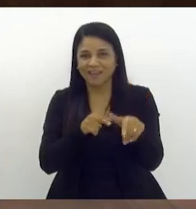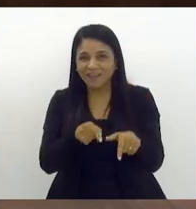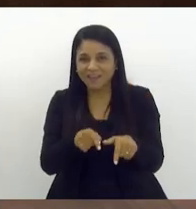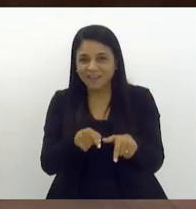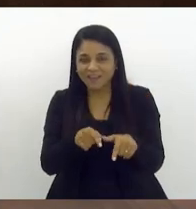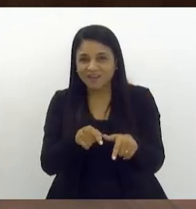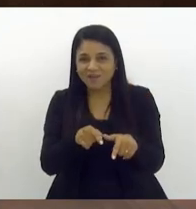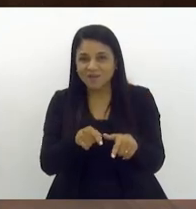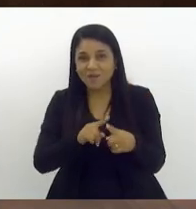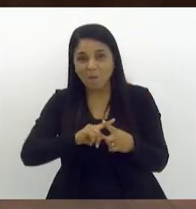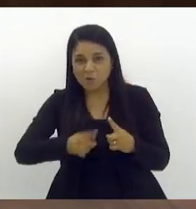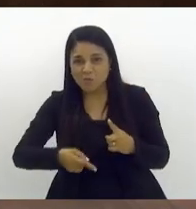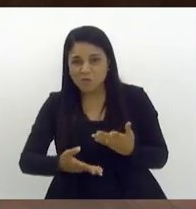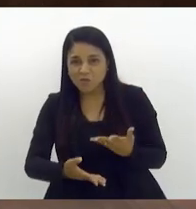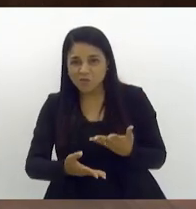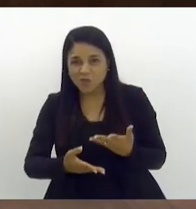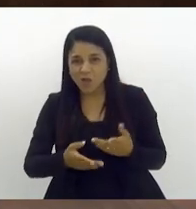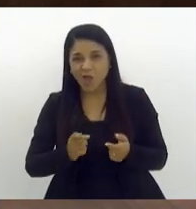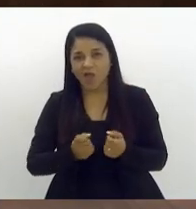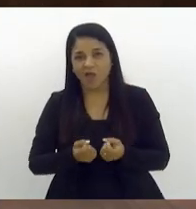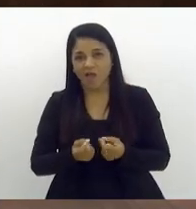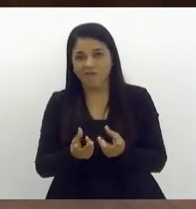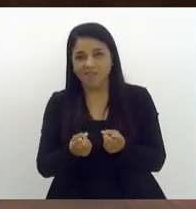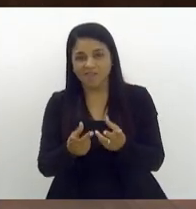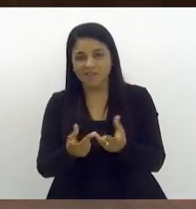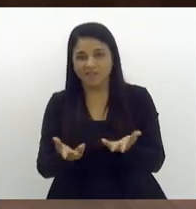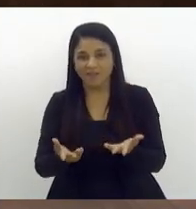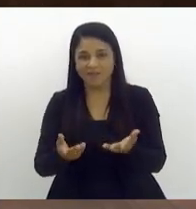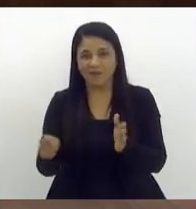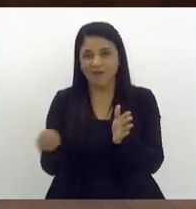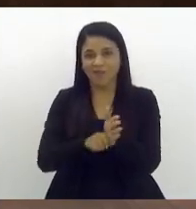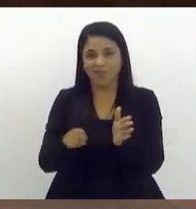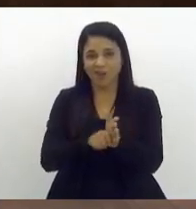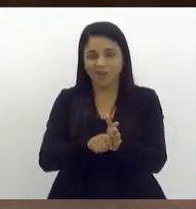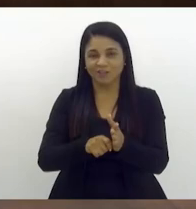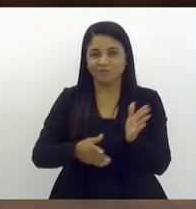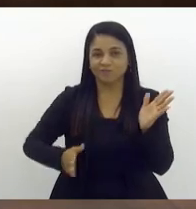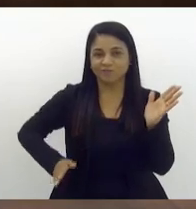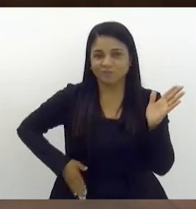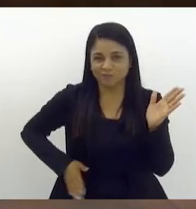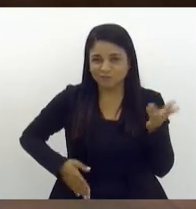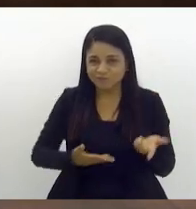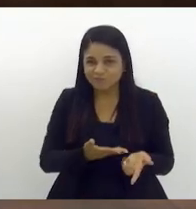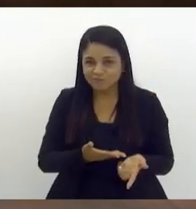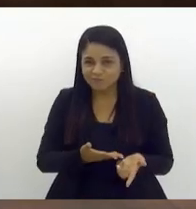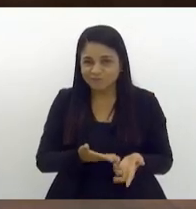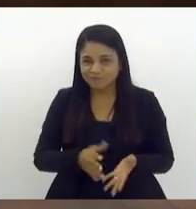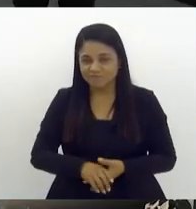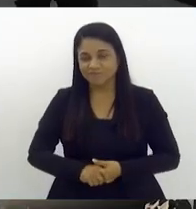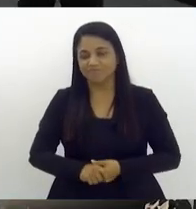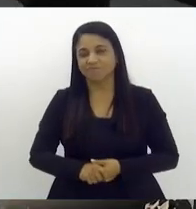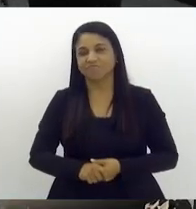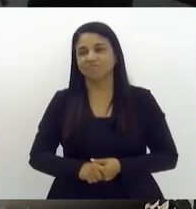seja, vão aumentar ainda a venda dos traficantes. Obrigado. Só, presidente, obrigado. Para concluir,